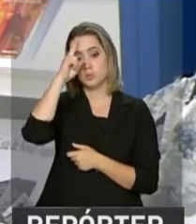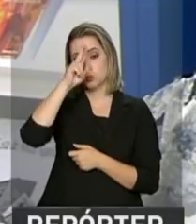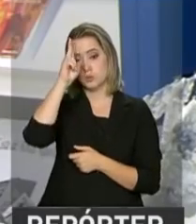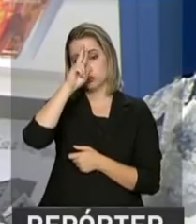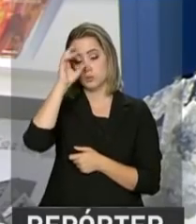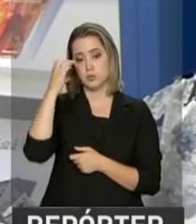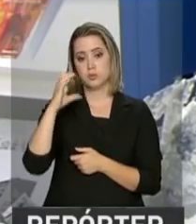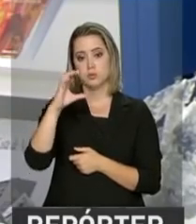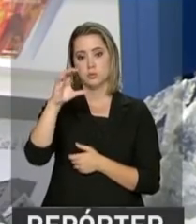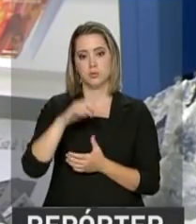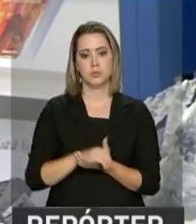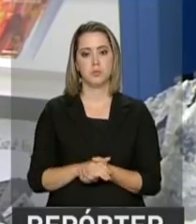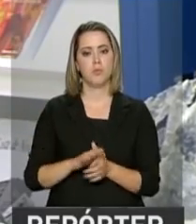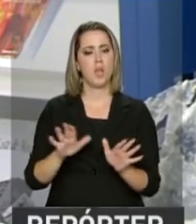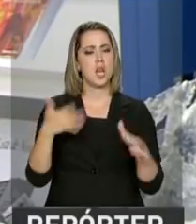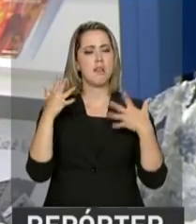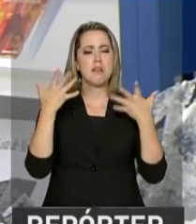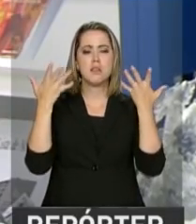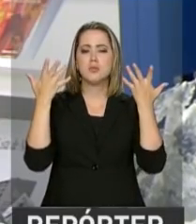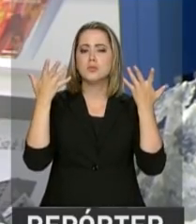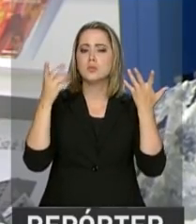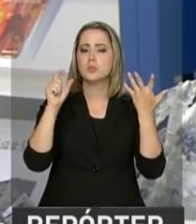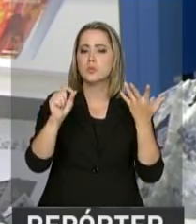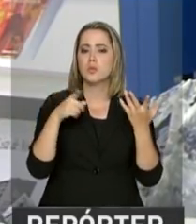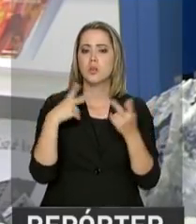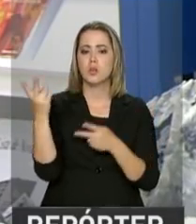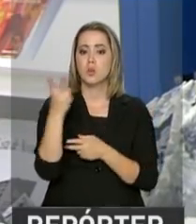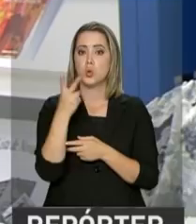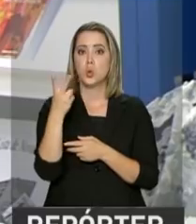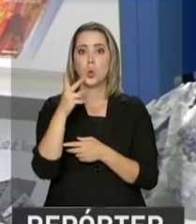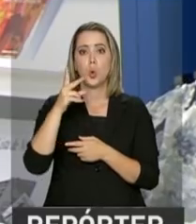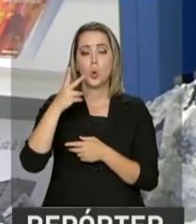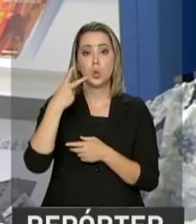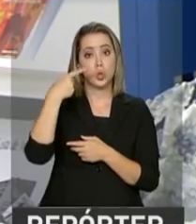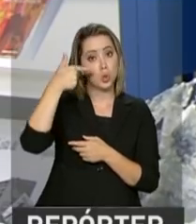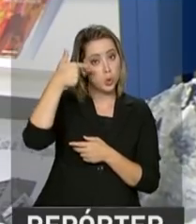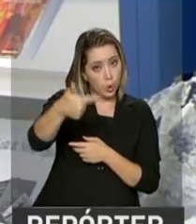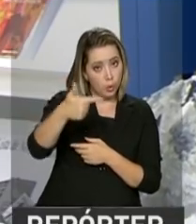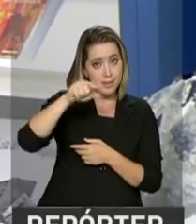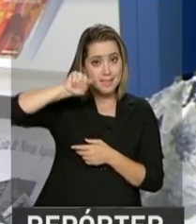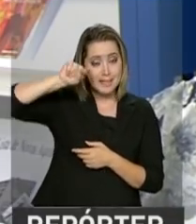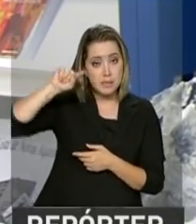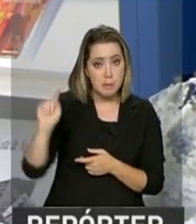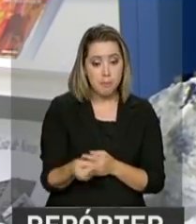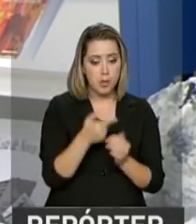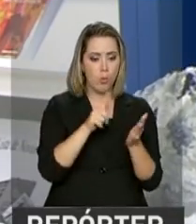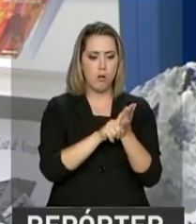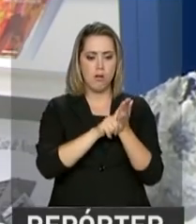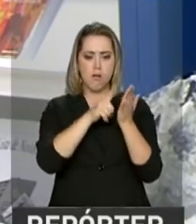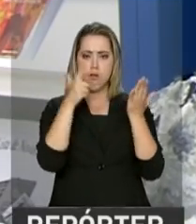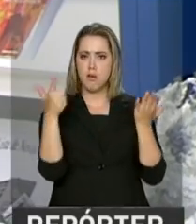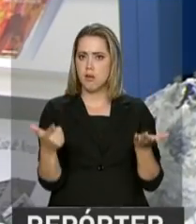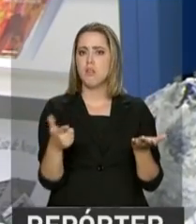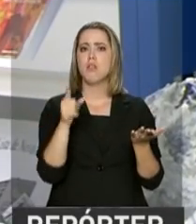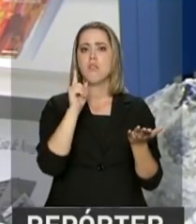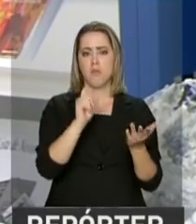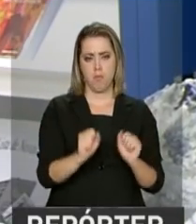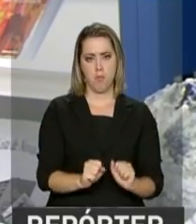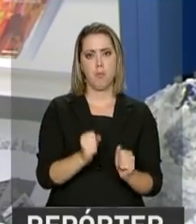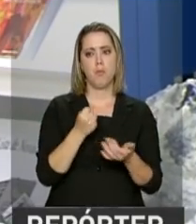ciência foi uma alegria muito grande agora saber que esses 2.000 títulos estão indo estão serão